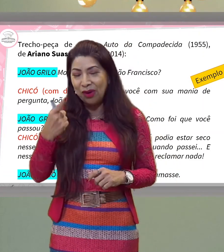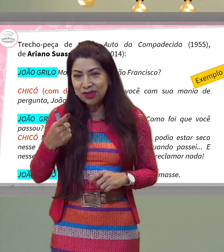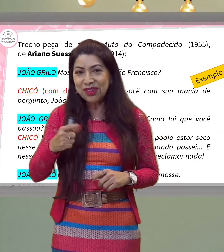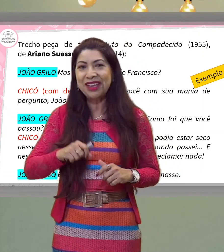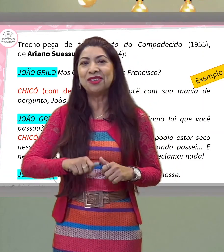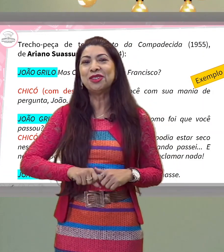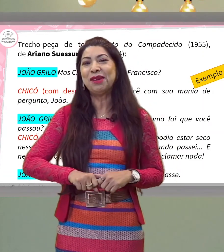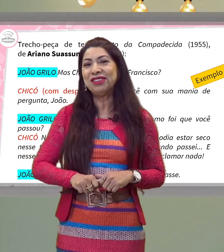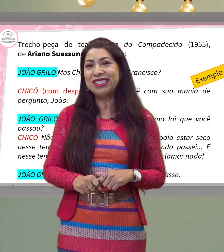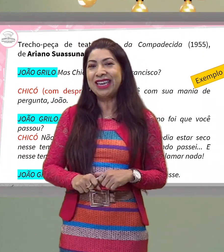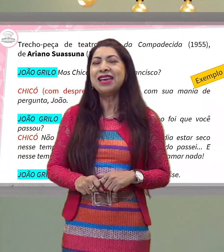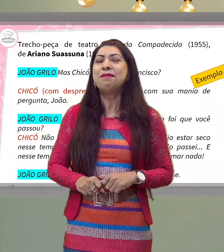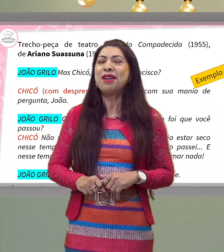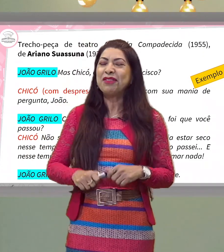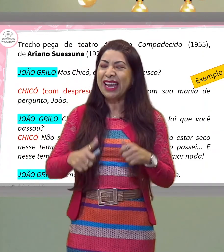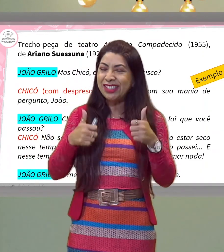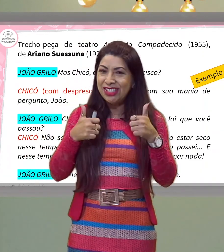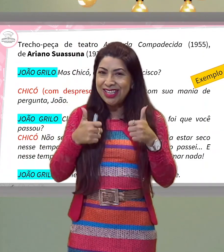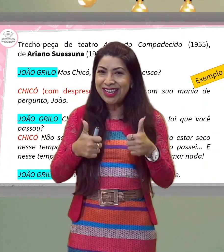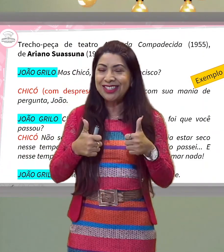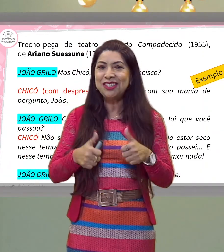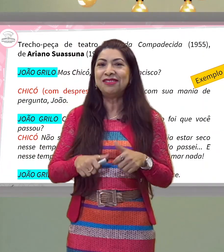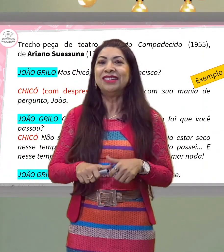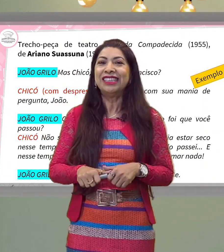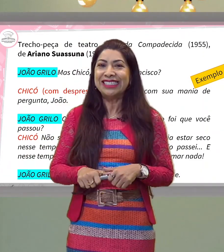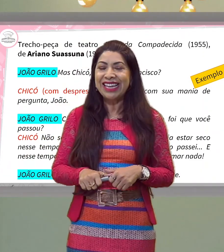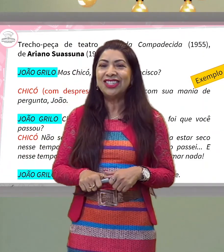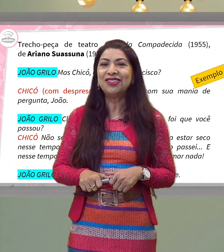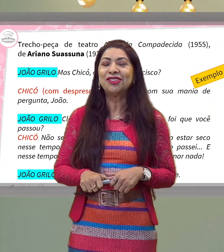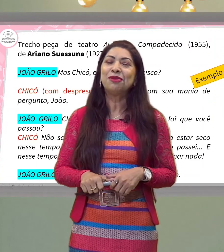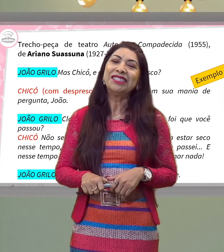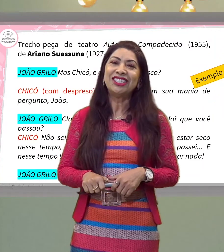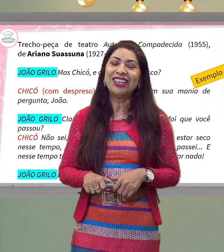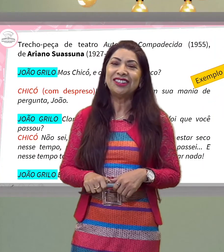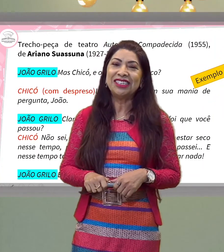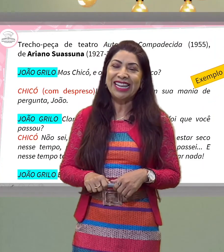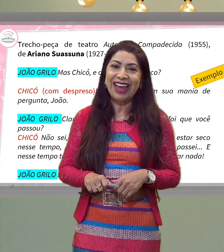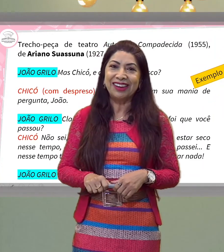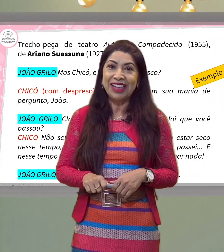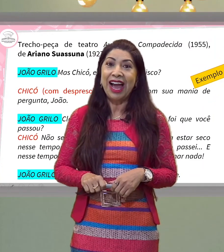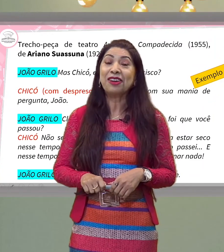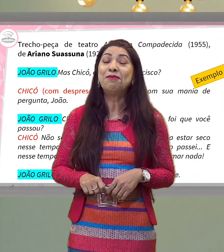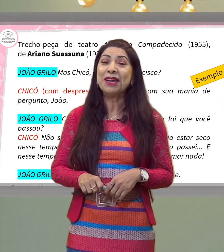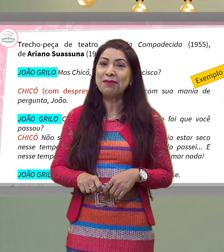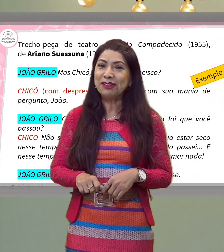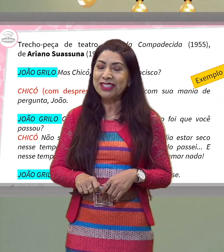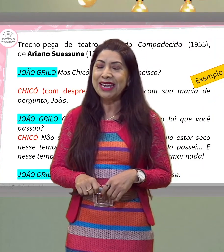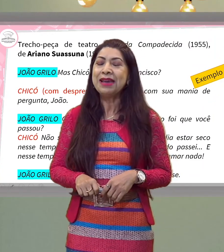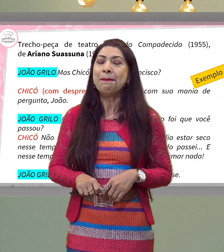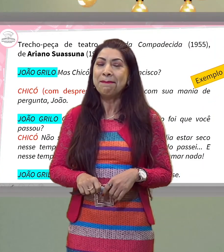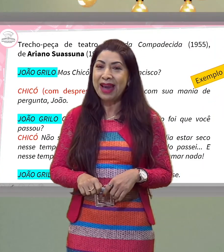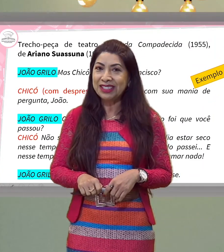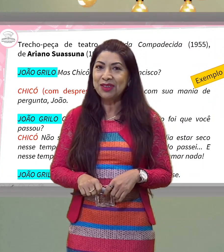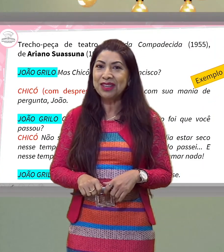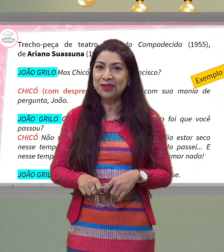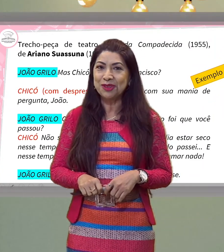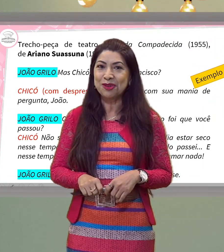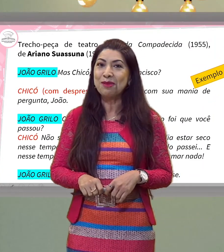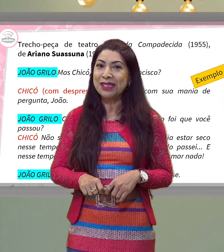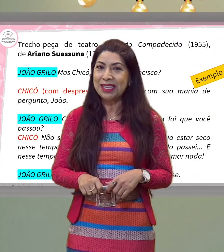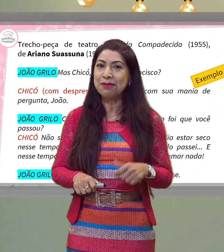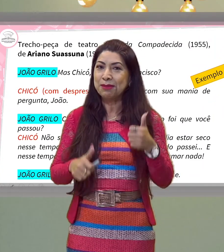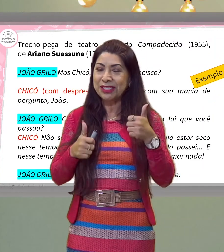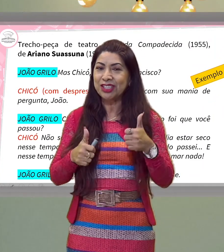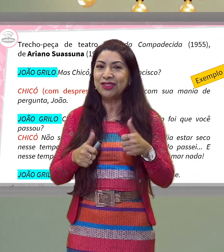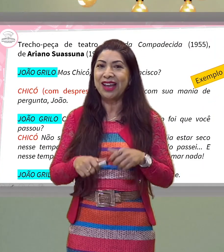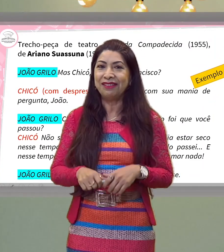traz outro recurso para você, para ficar direitinho, certinho sobre esse gênero literário. Acompanhe para você mais um